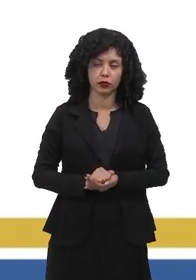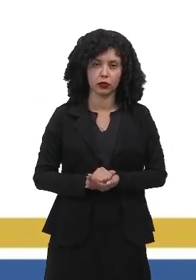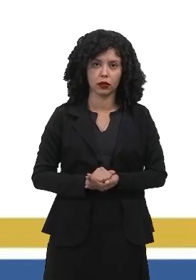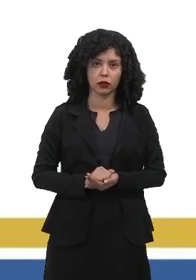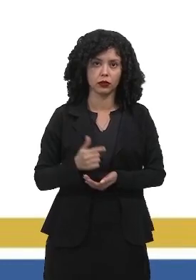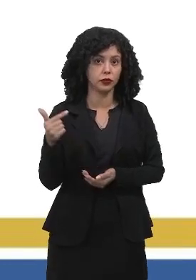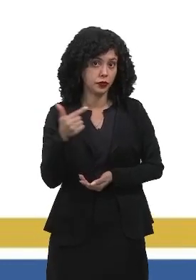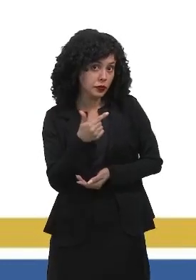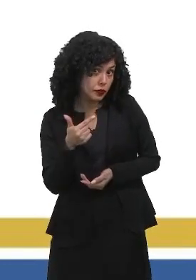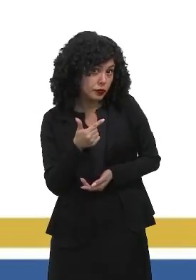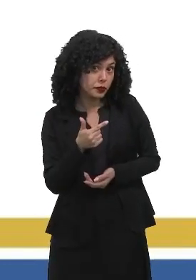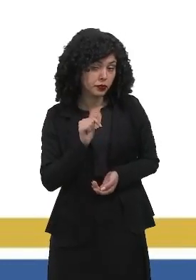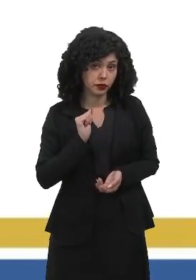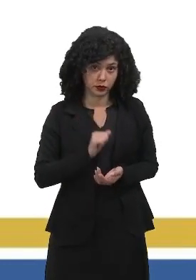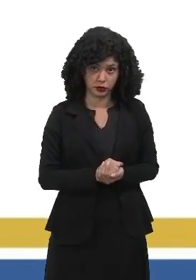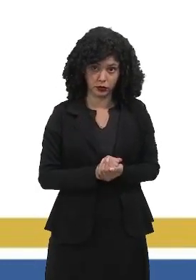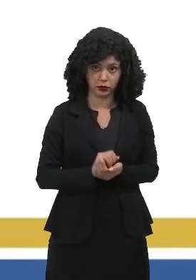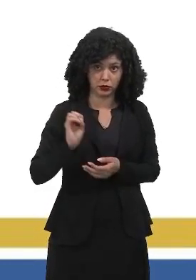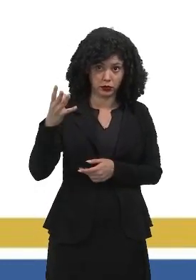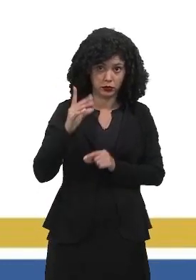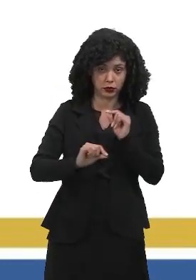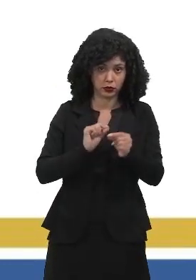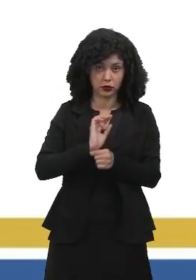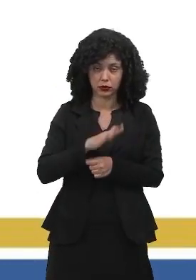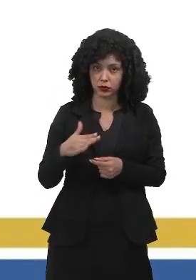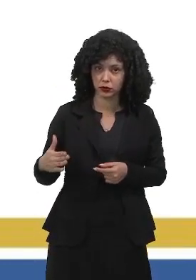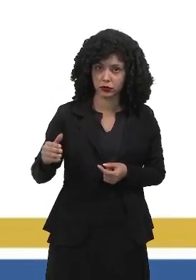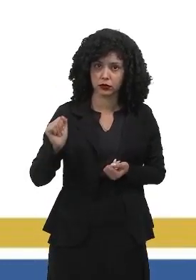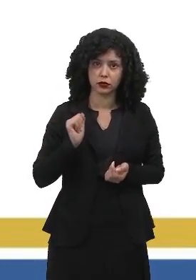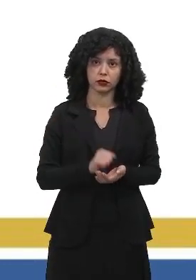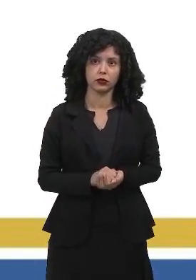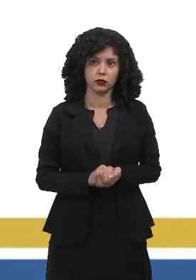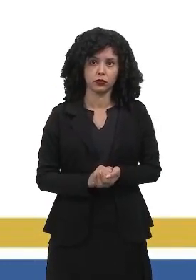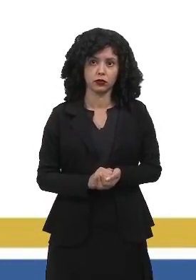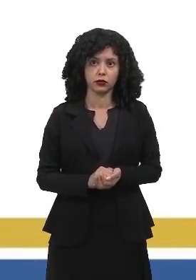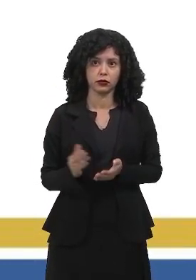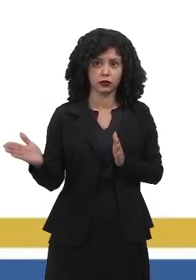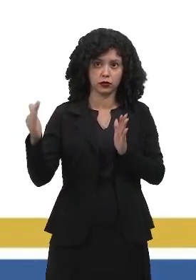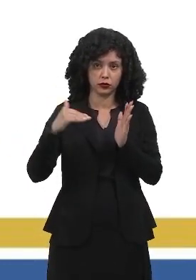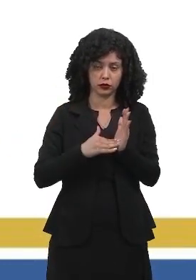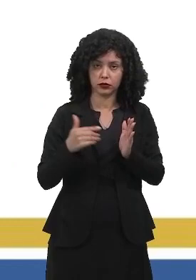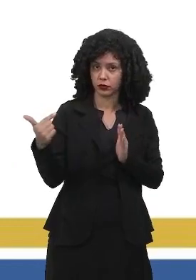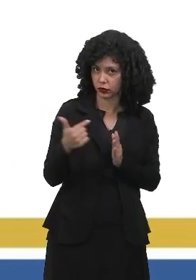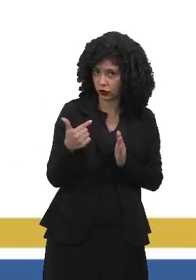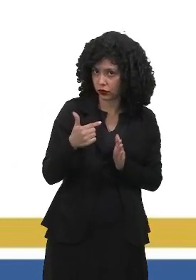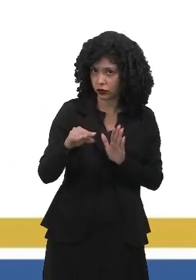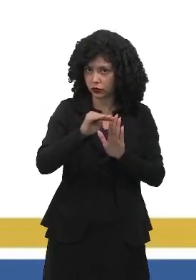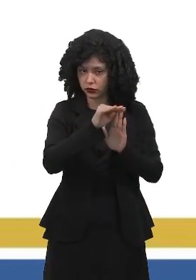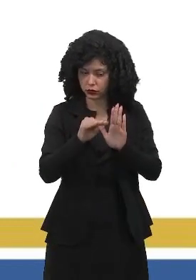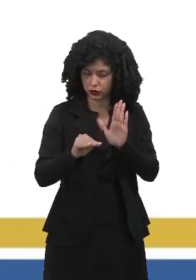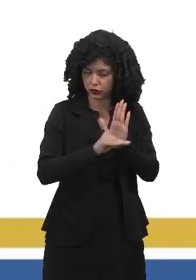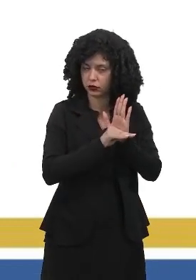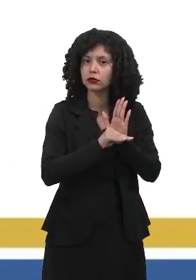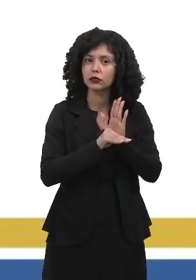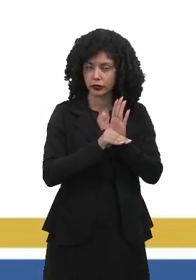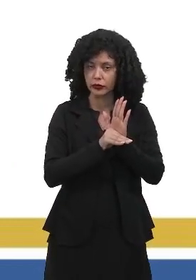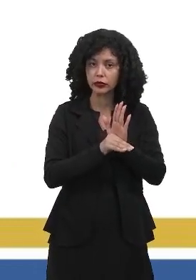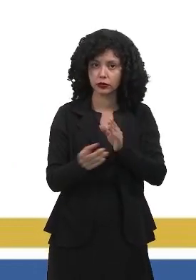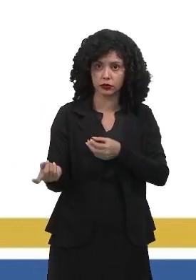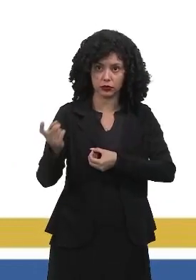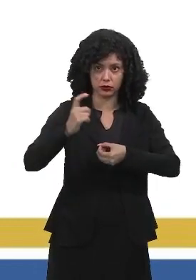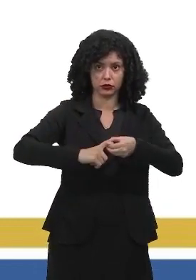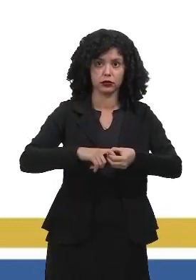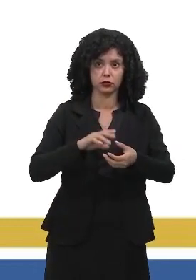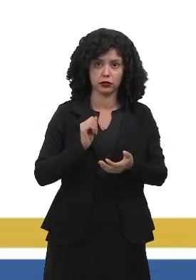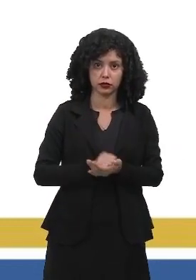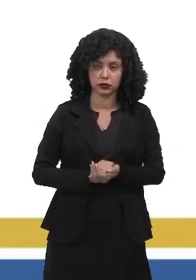O segundo pulso, ele acontece quando ele vai até a segunda camada de rocha e ele volta,